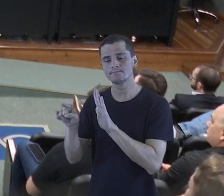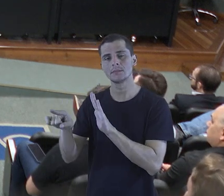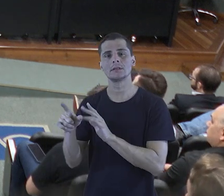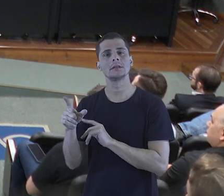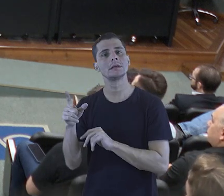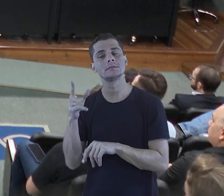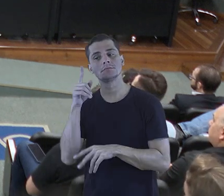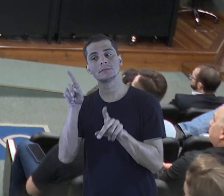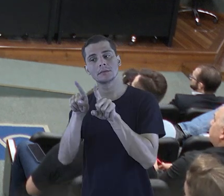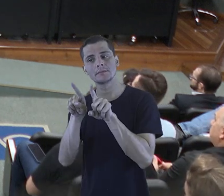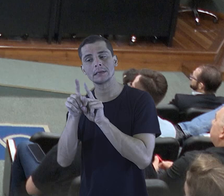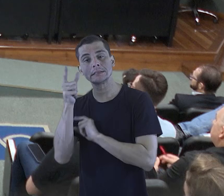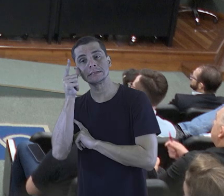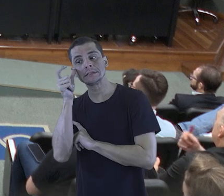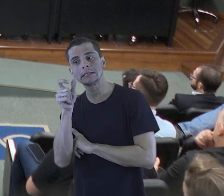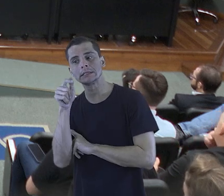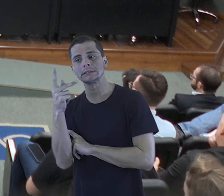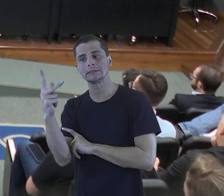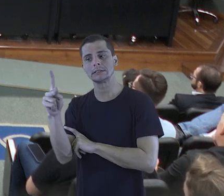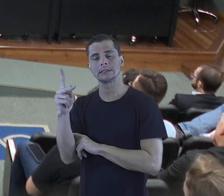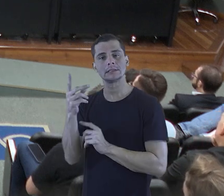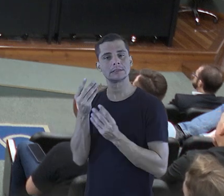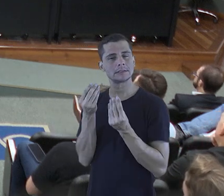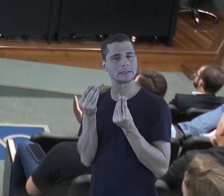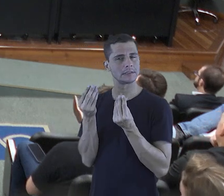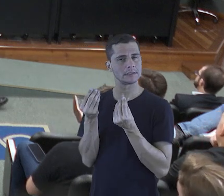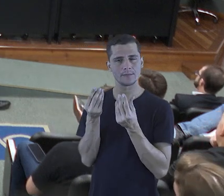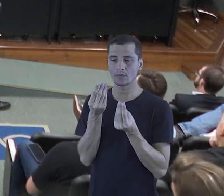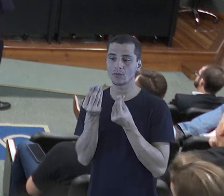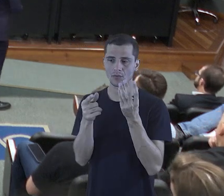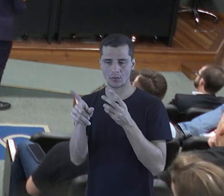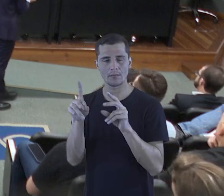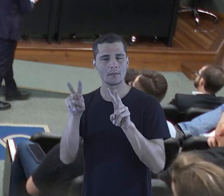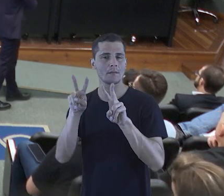podem suportar o tratamento do dado. Recente, super recente.